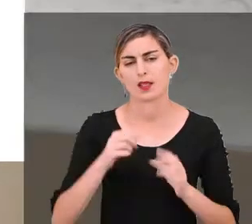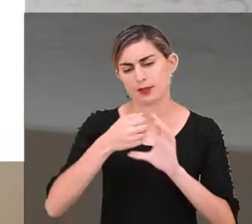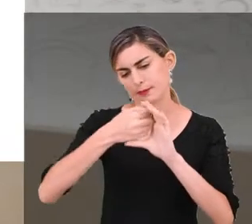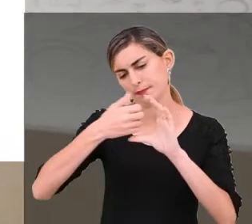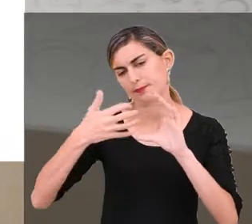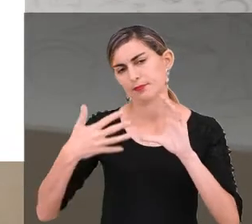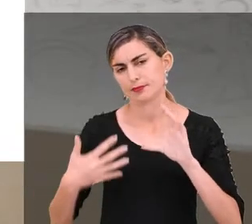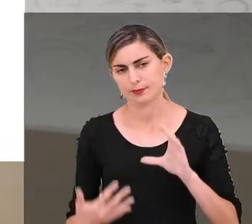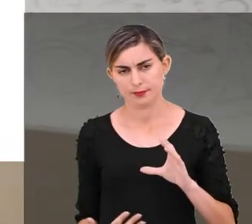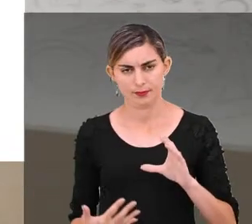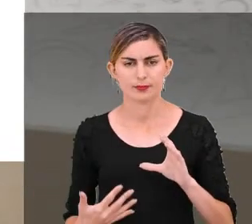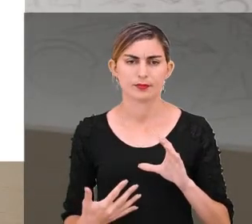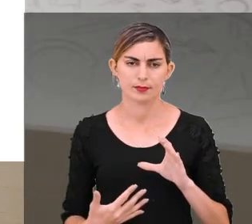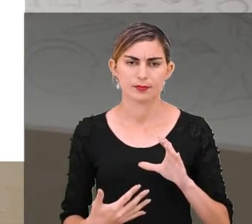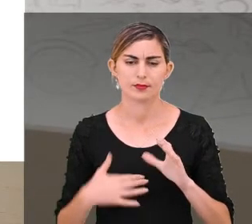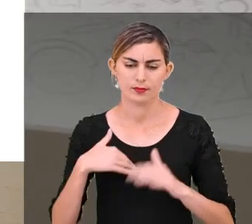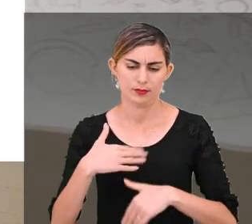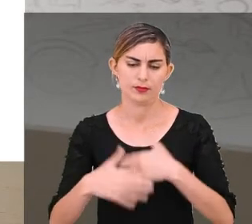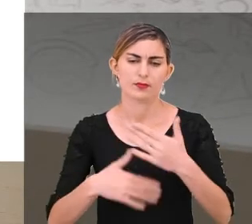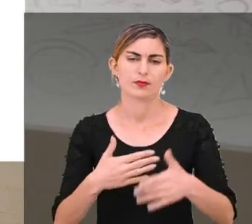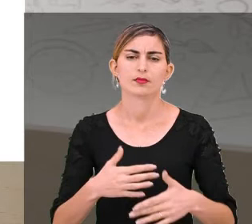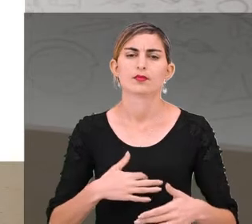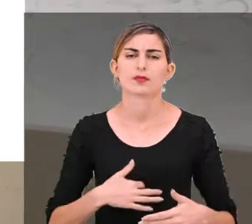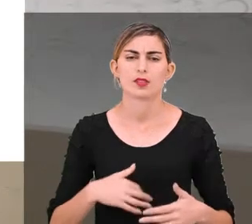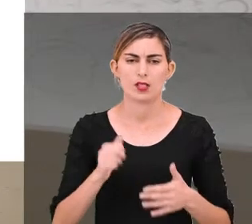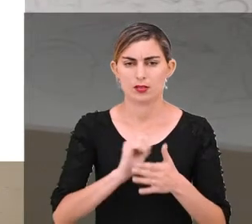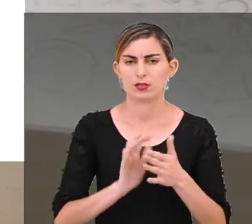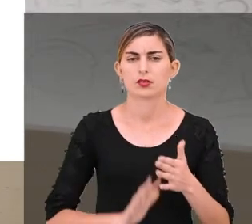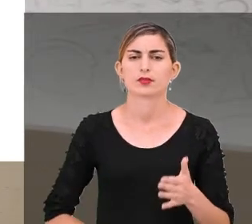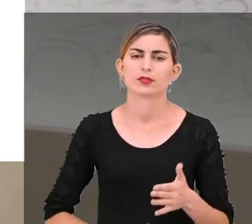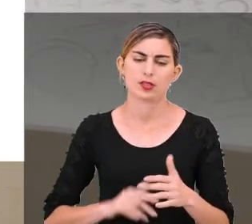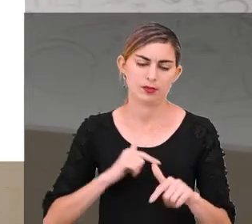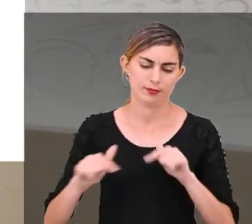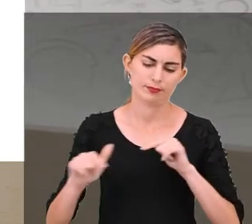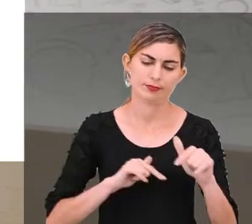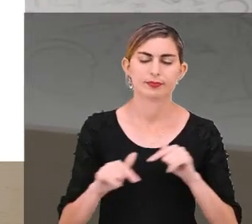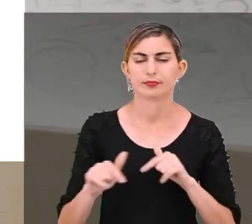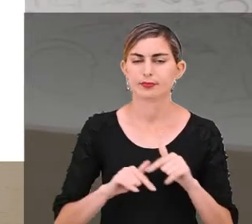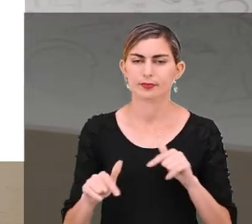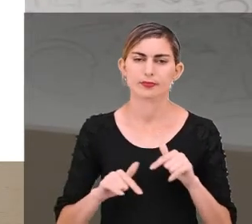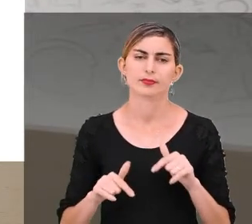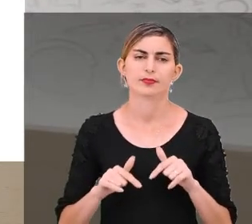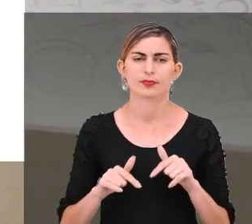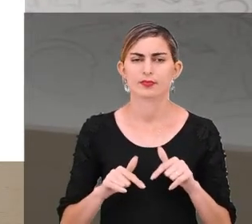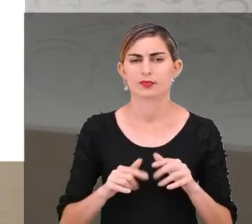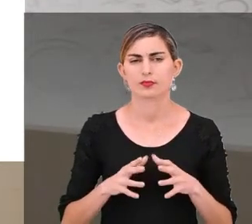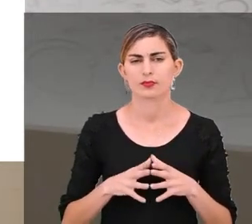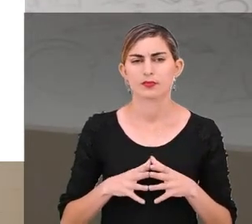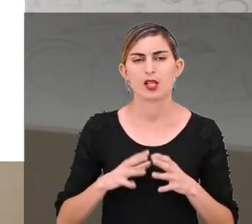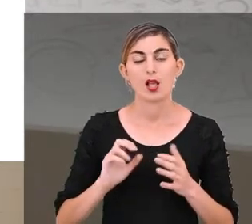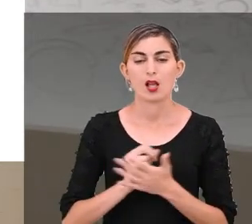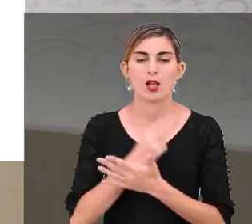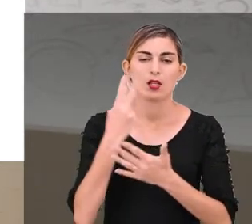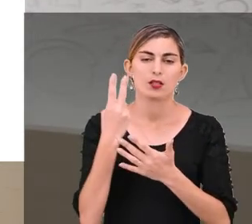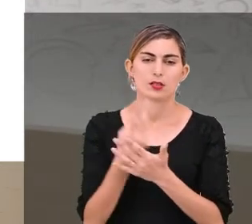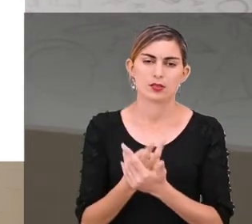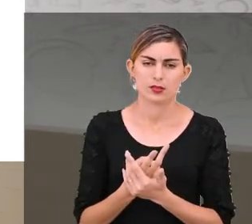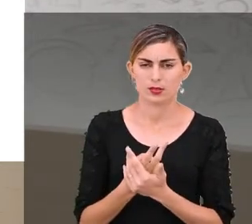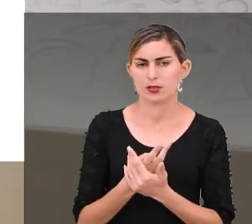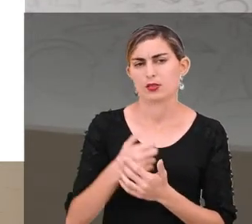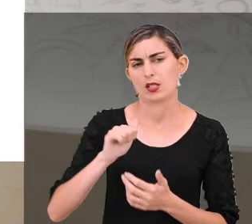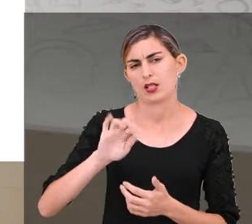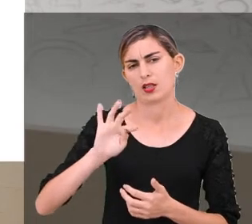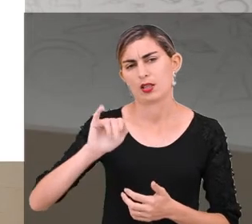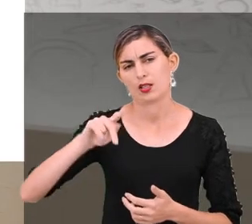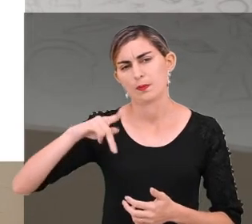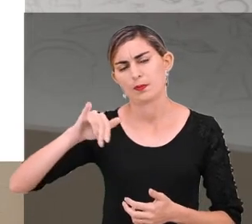relacionadas as características desenvolvidas nas atividades pelo trabalhador. Os acidentes